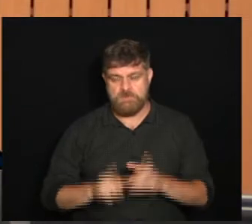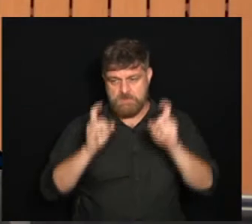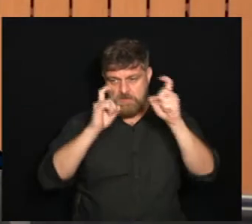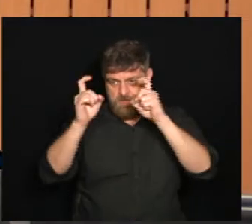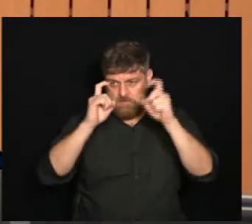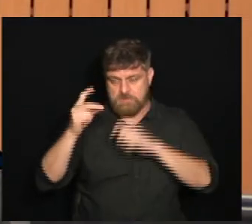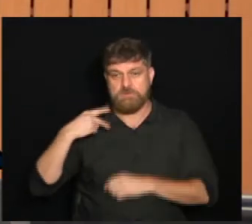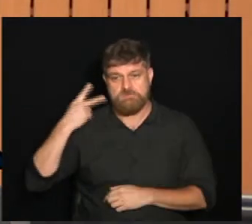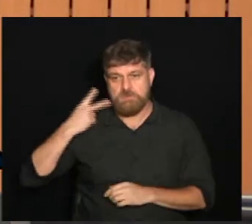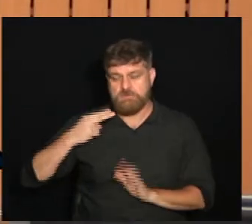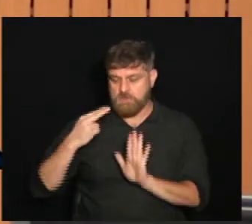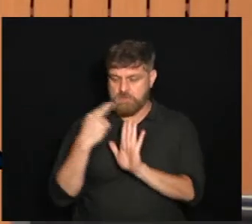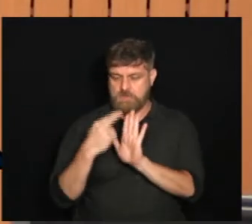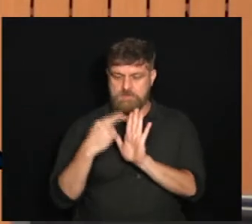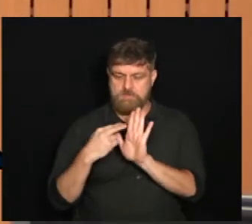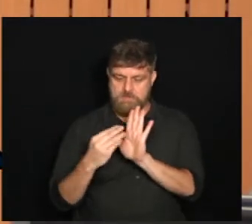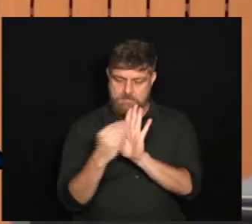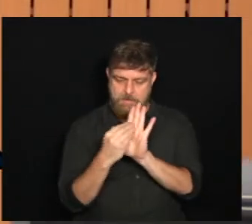sessão.